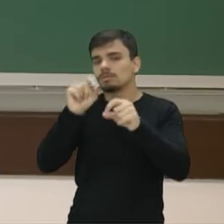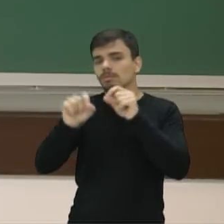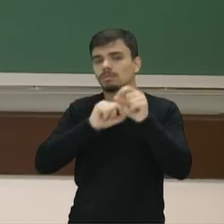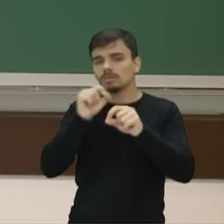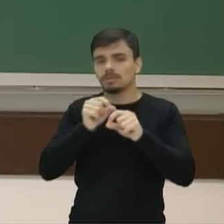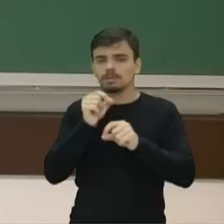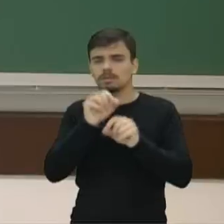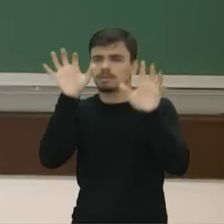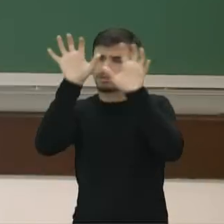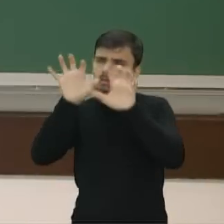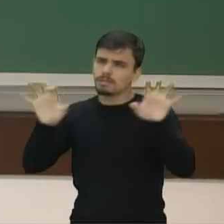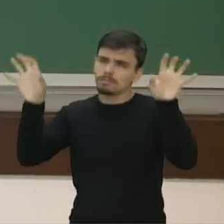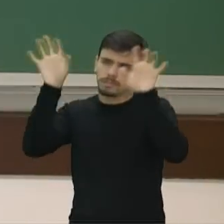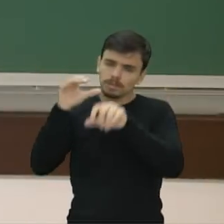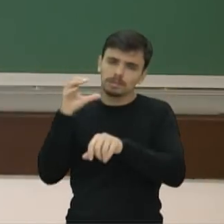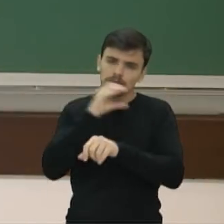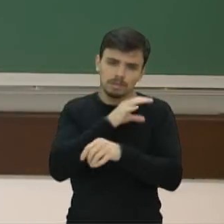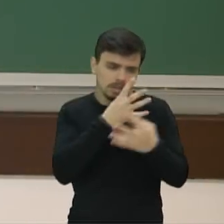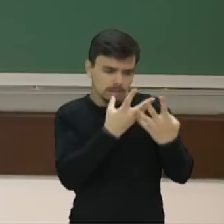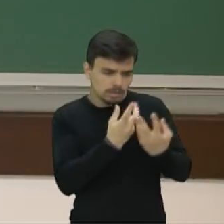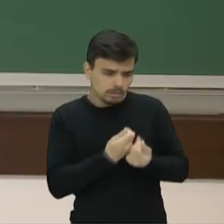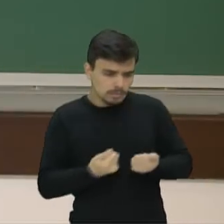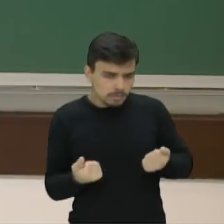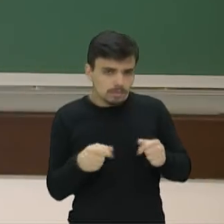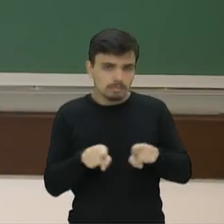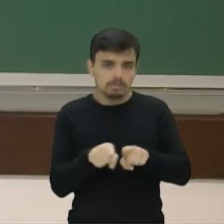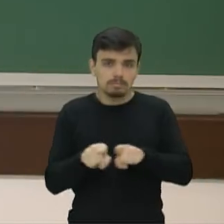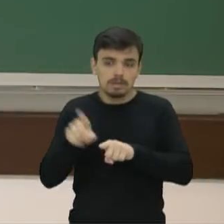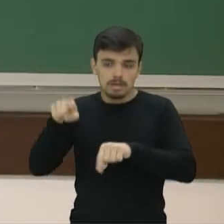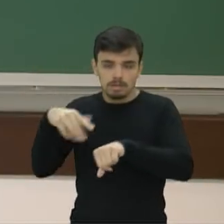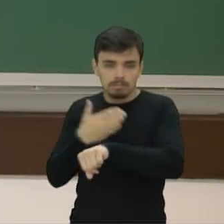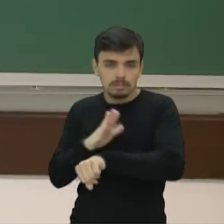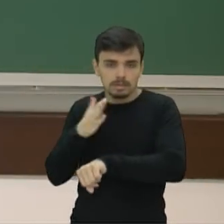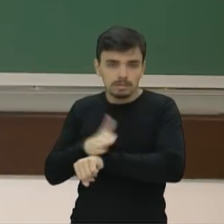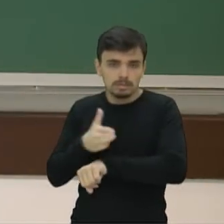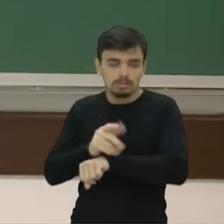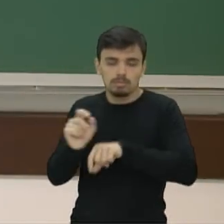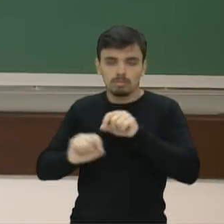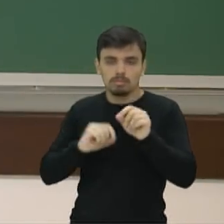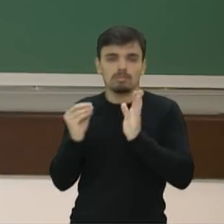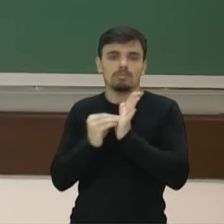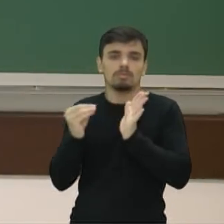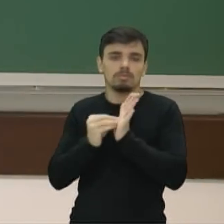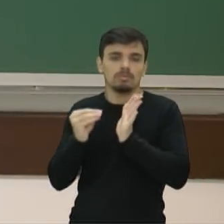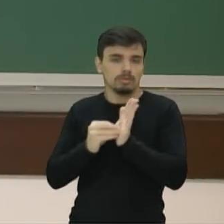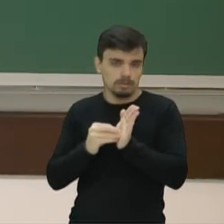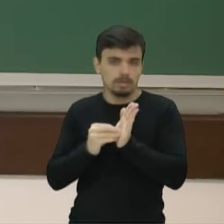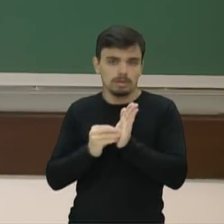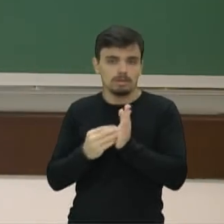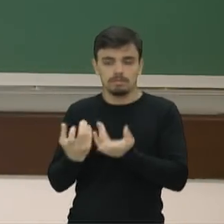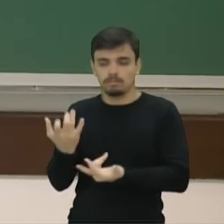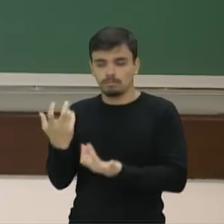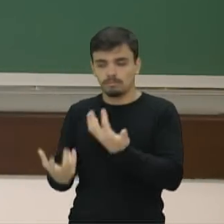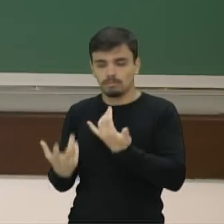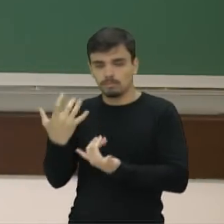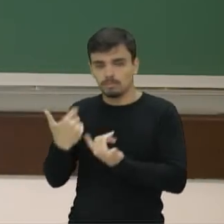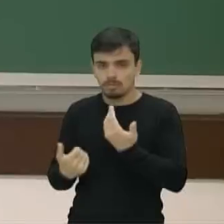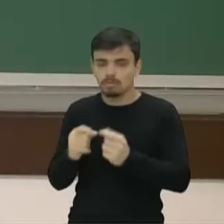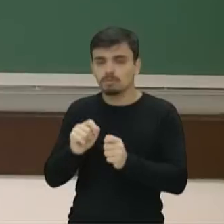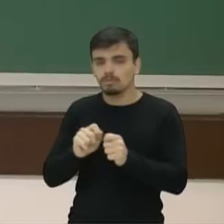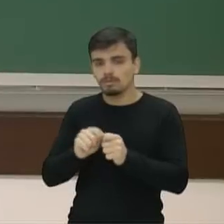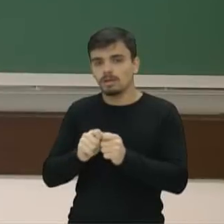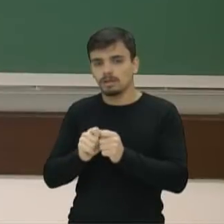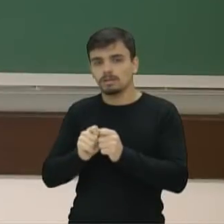clima quente, o clima seco e essa prática de atear fogo para limpar o solo, muitas vezes ela